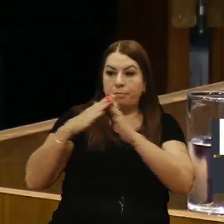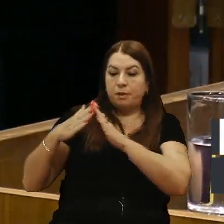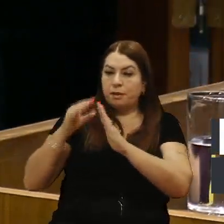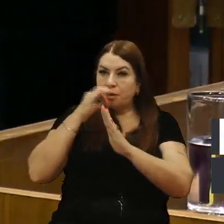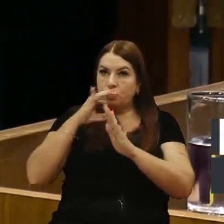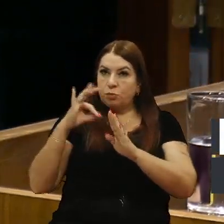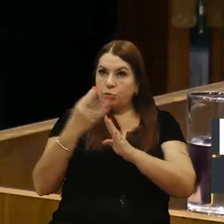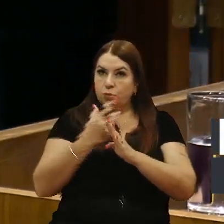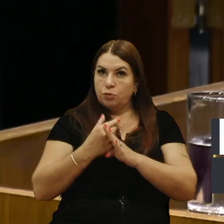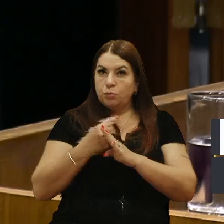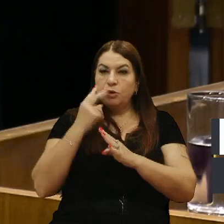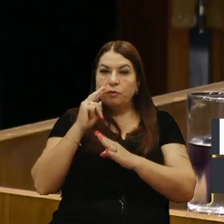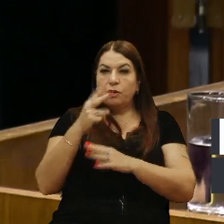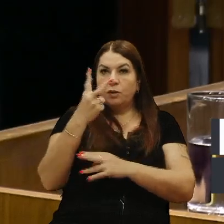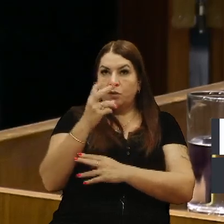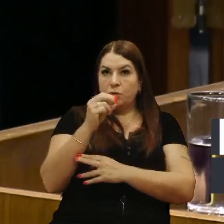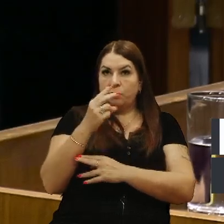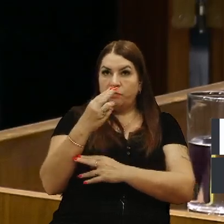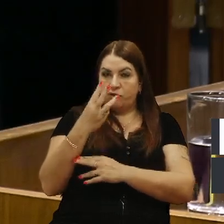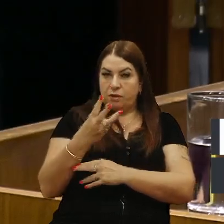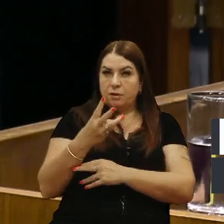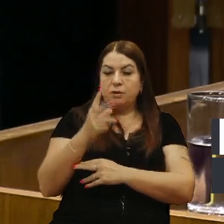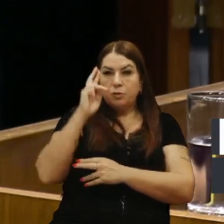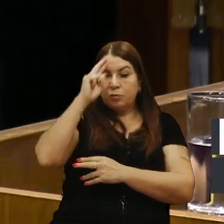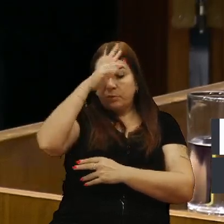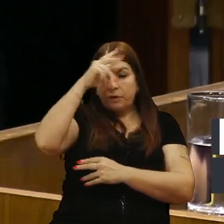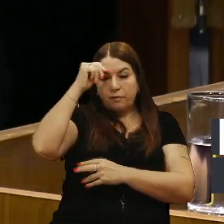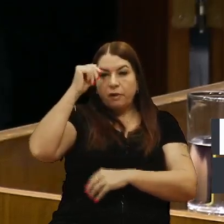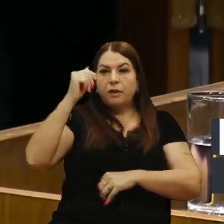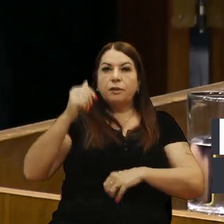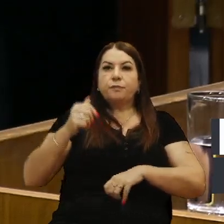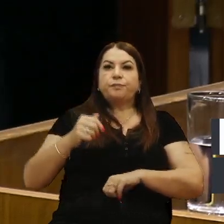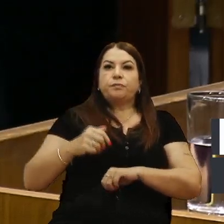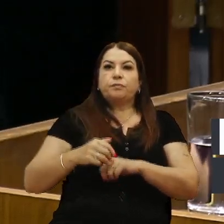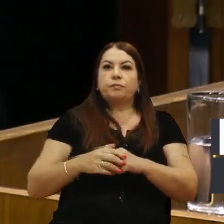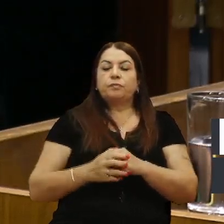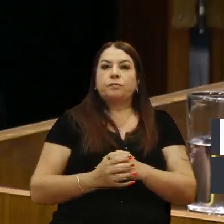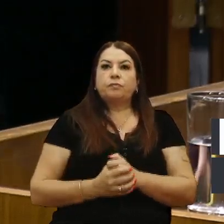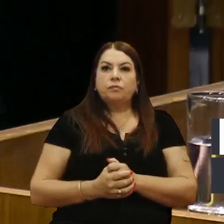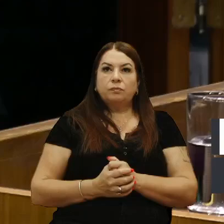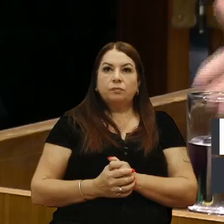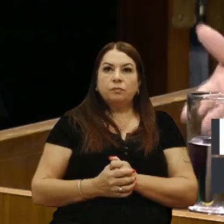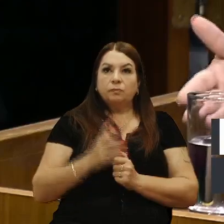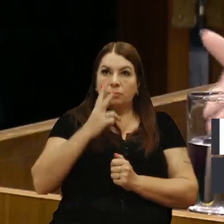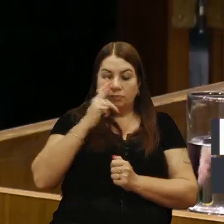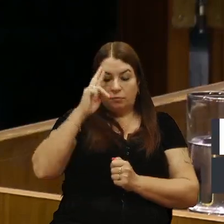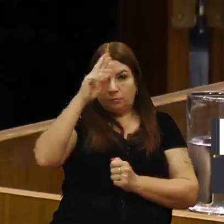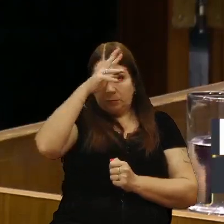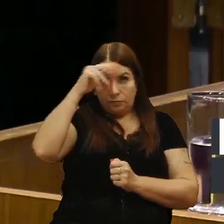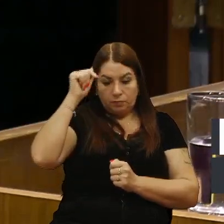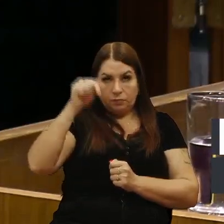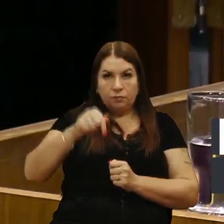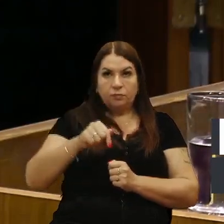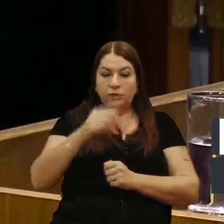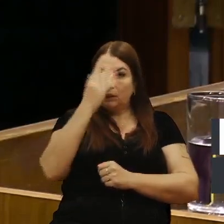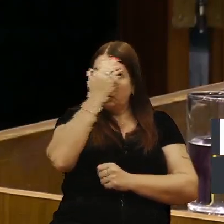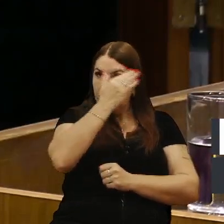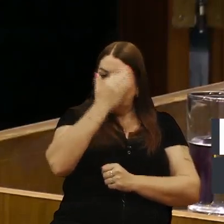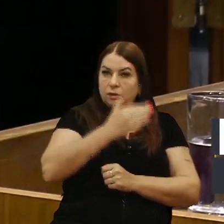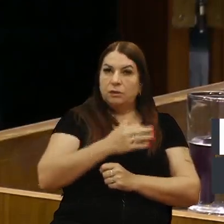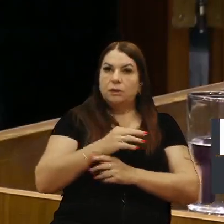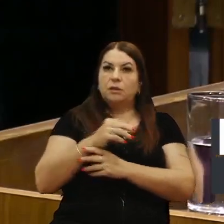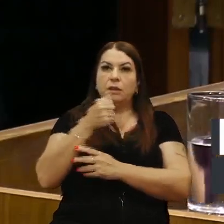em 2023, quando o prefeito, o mesmo prefeito nosso atual, o Adiló e a